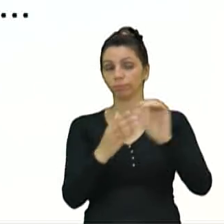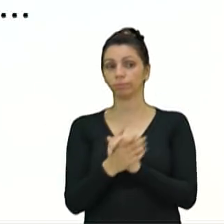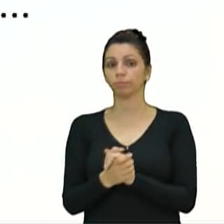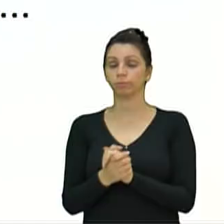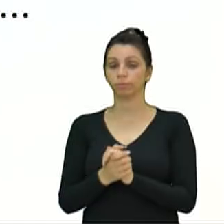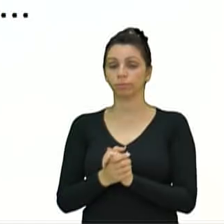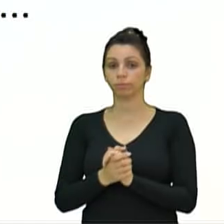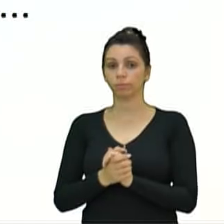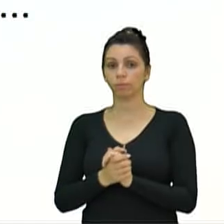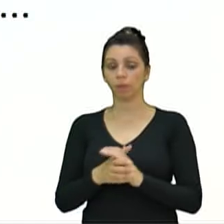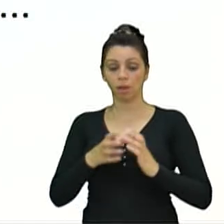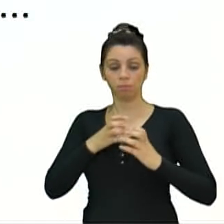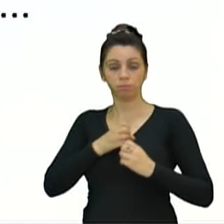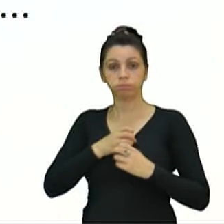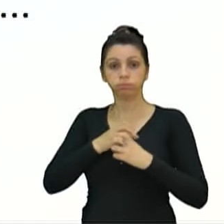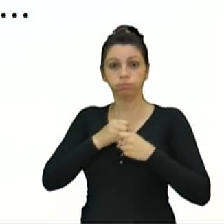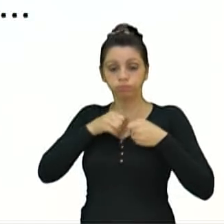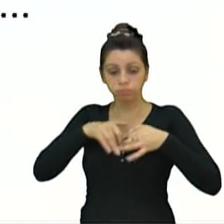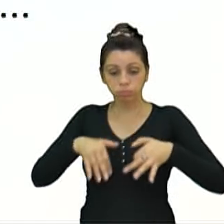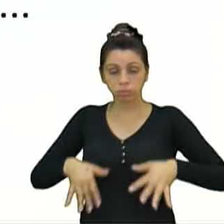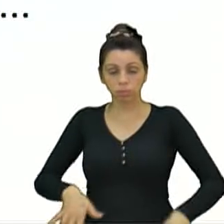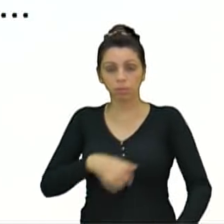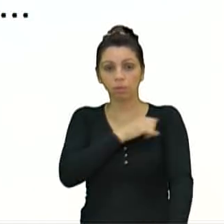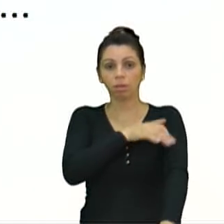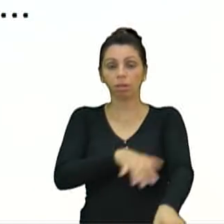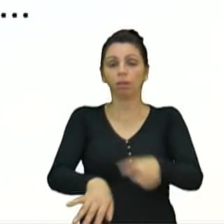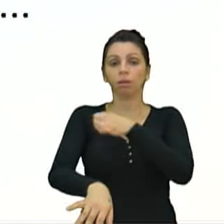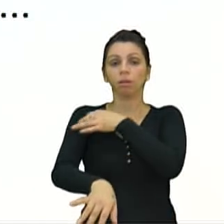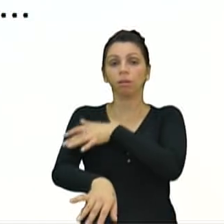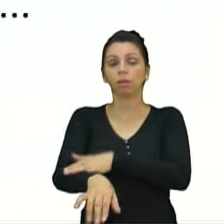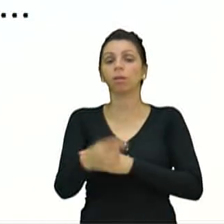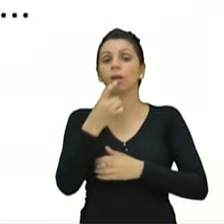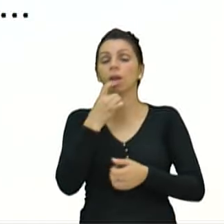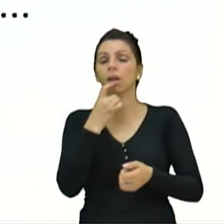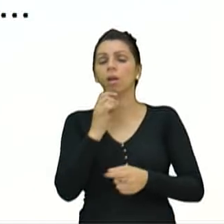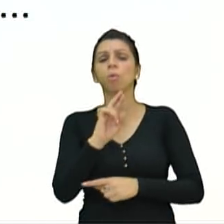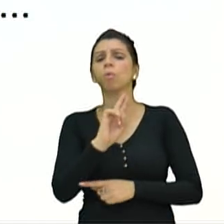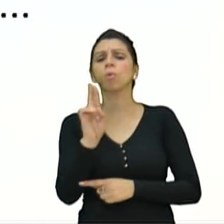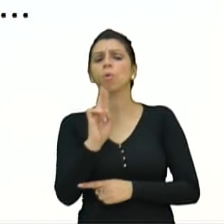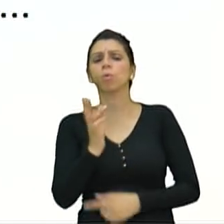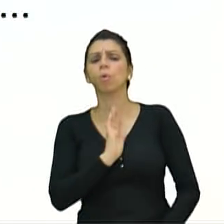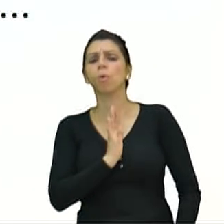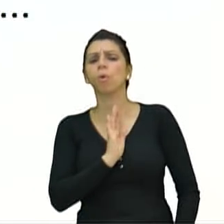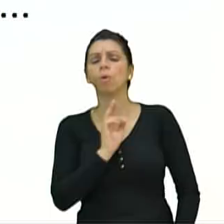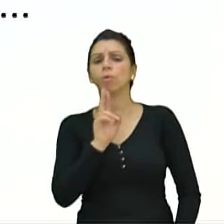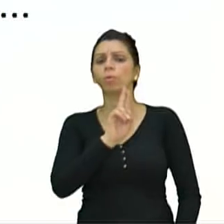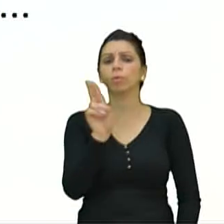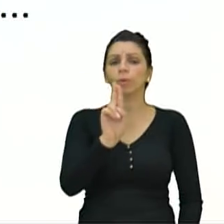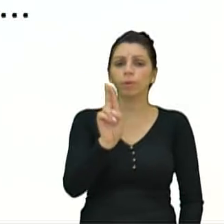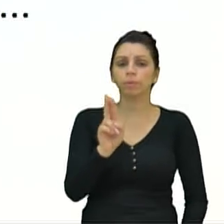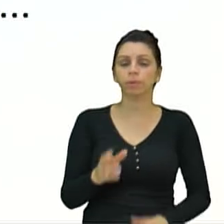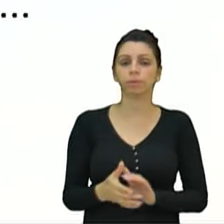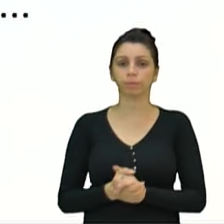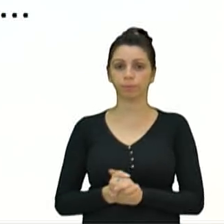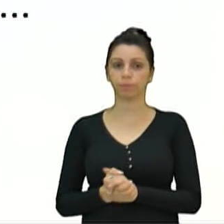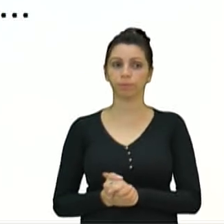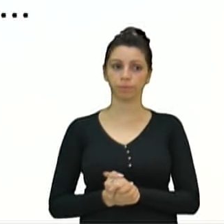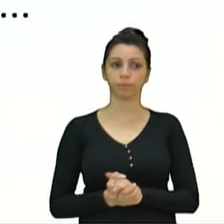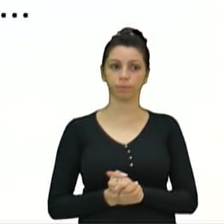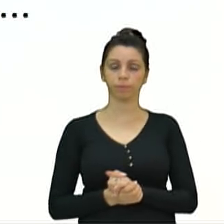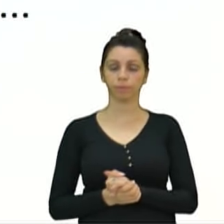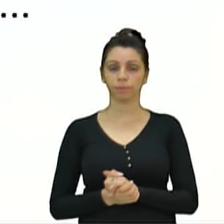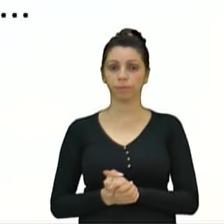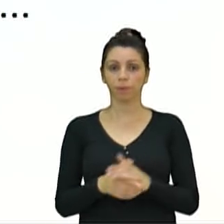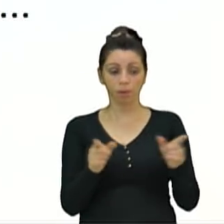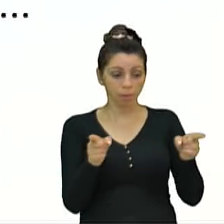bombeia sangue para todas as partes do corpo. Como que é o nome desse órgão? Na B, na pequena circulação, o sangue